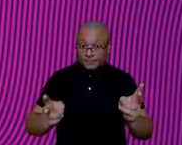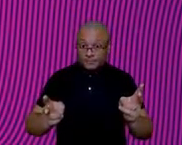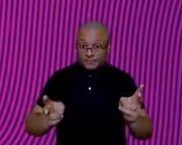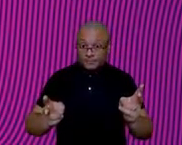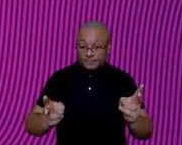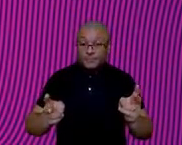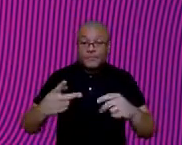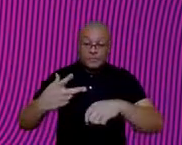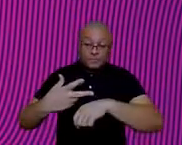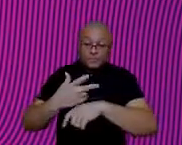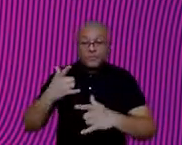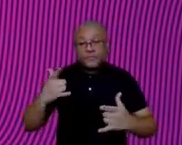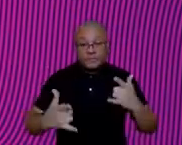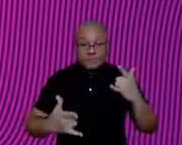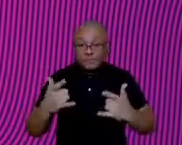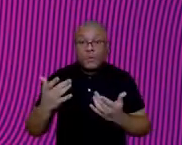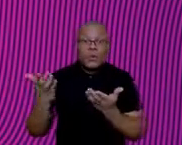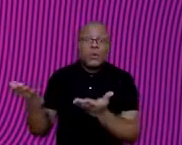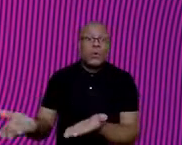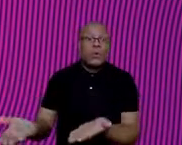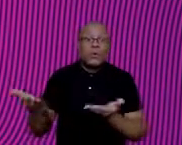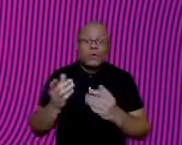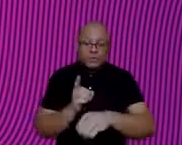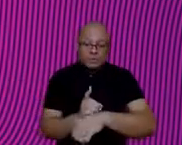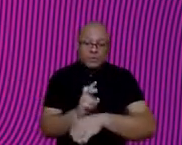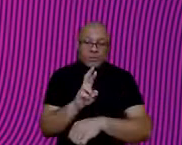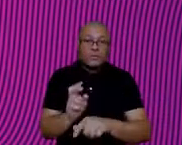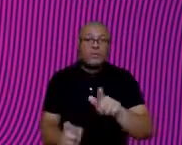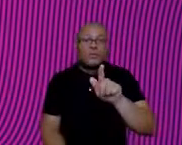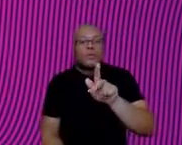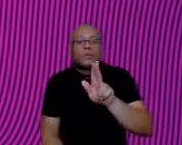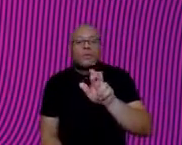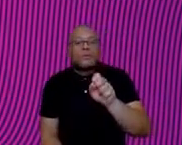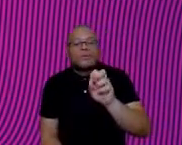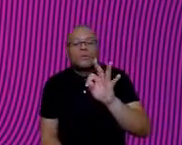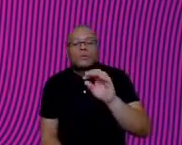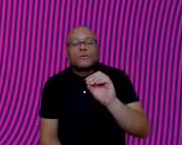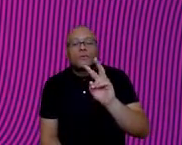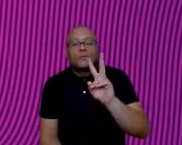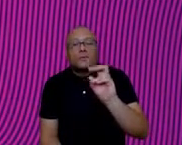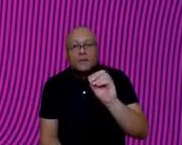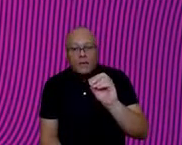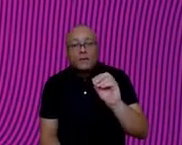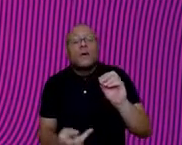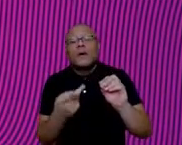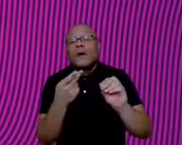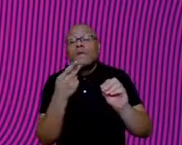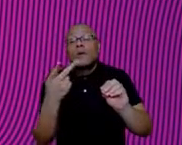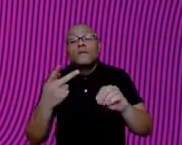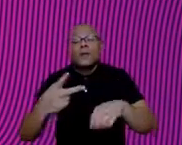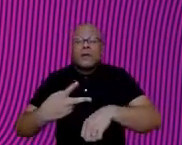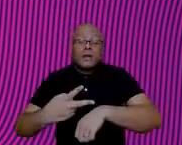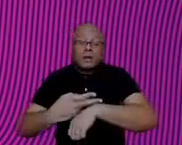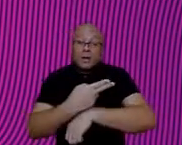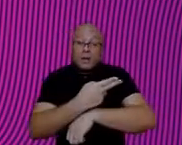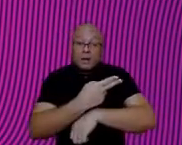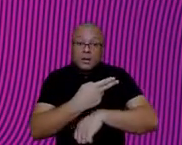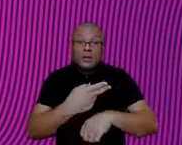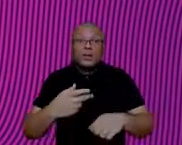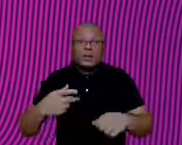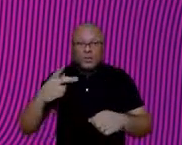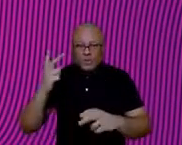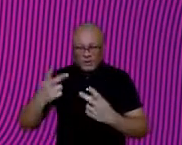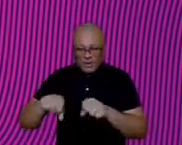robótica, convidando o Dr. Gustavo Sanchez, que vai nos falar sobre a cirurgia robótica no trauma.